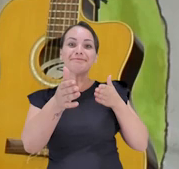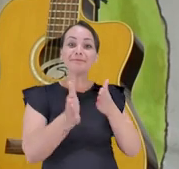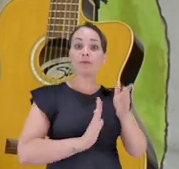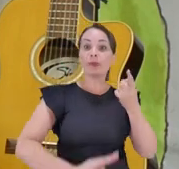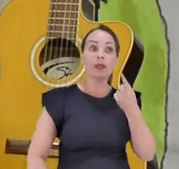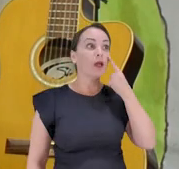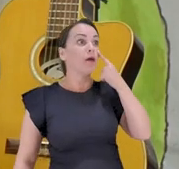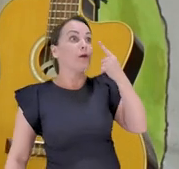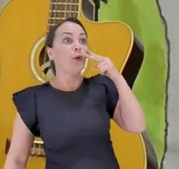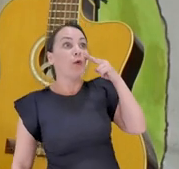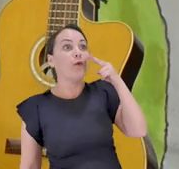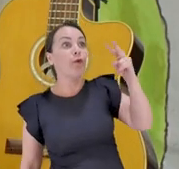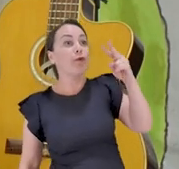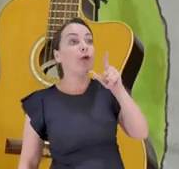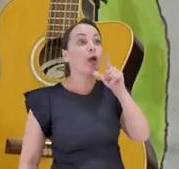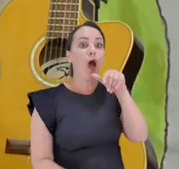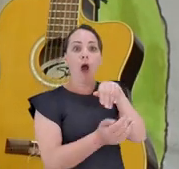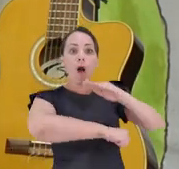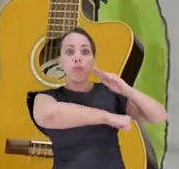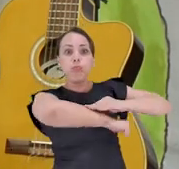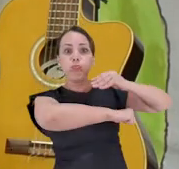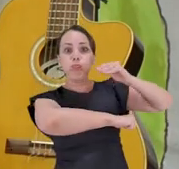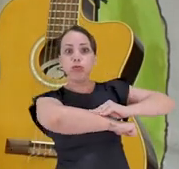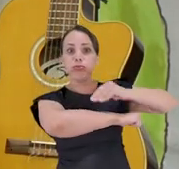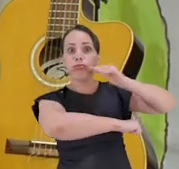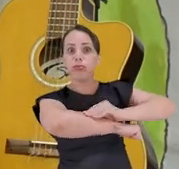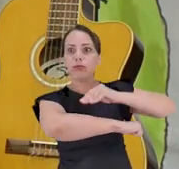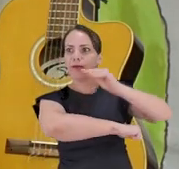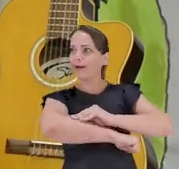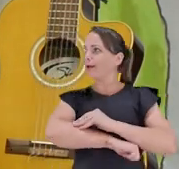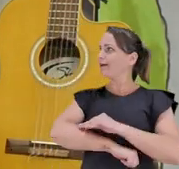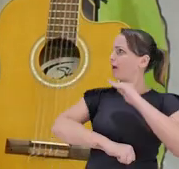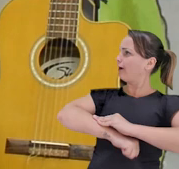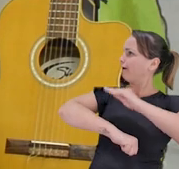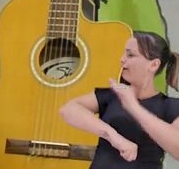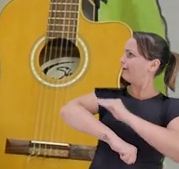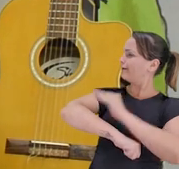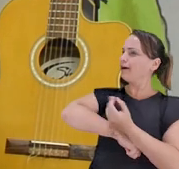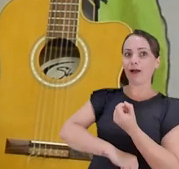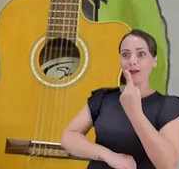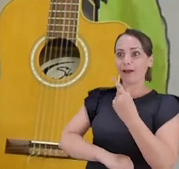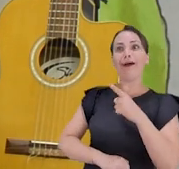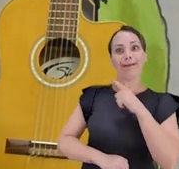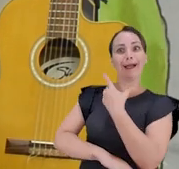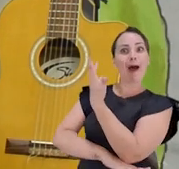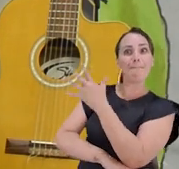Xiii, olha, estou vendo um sapinho. Um sapinho, olha só. Está bem ali na